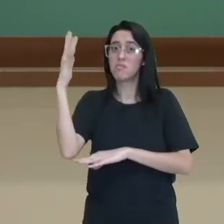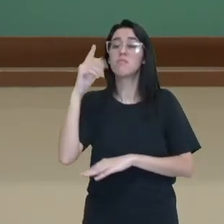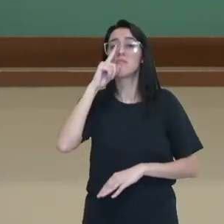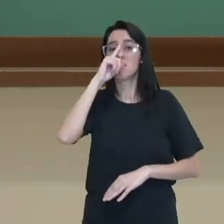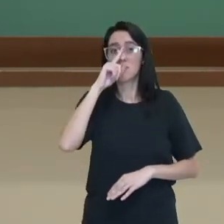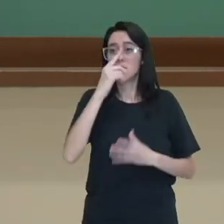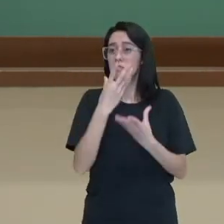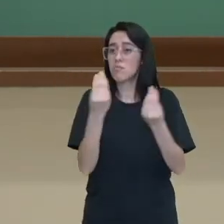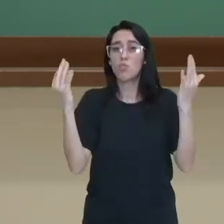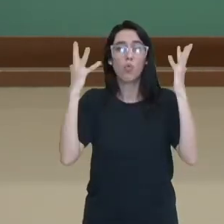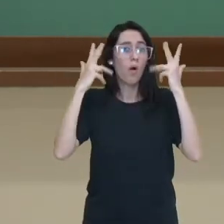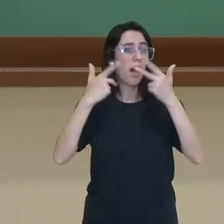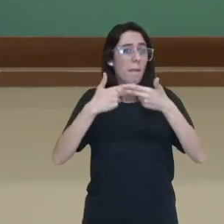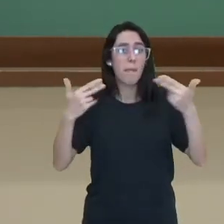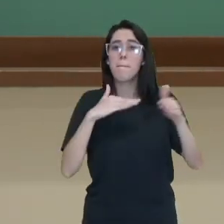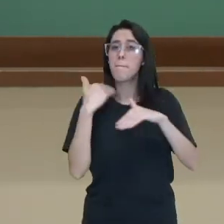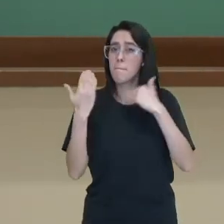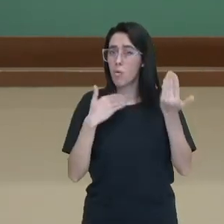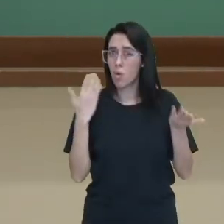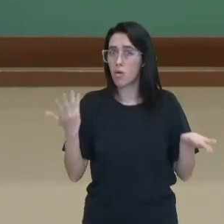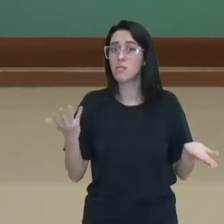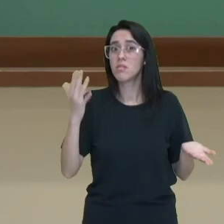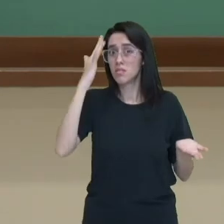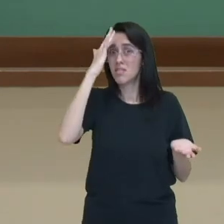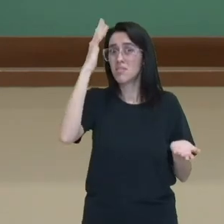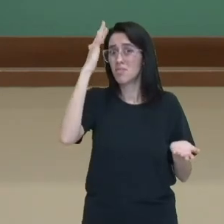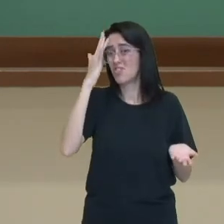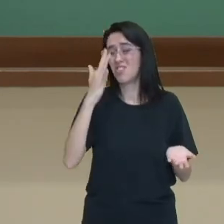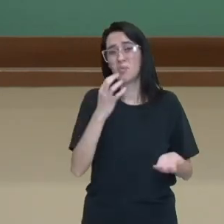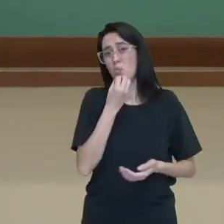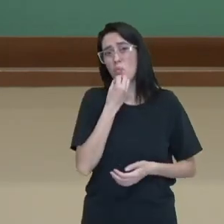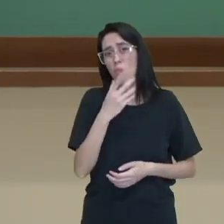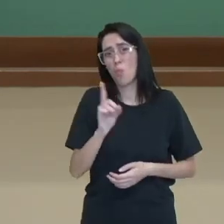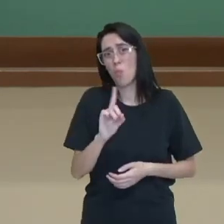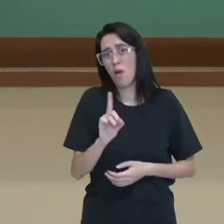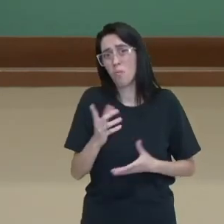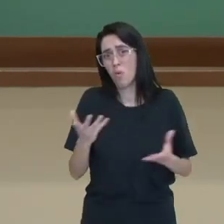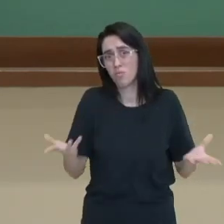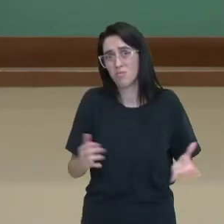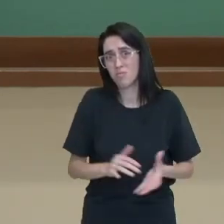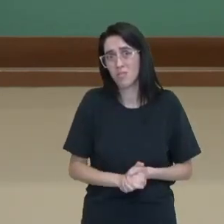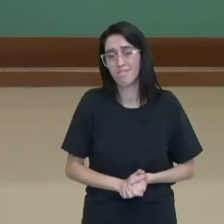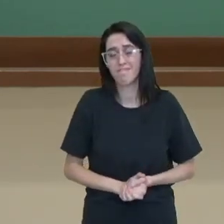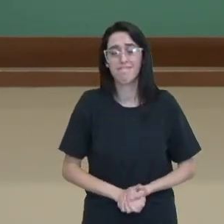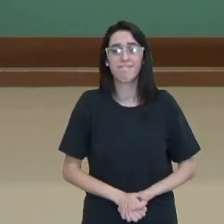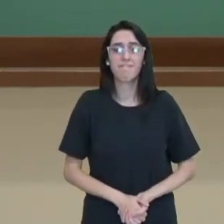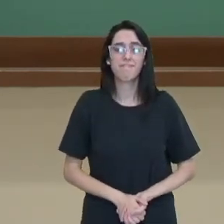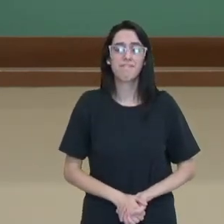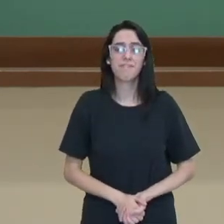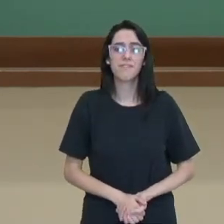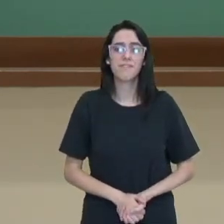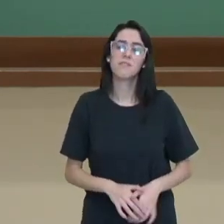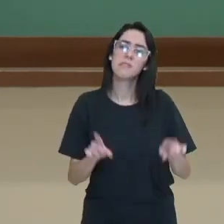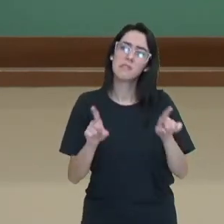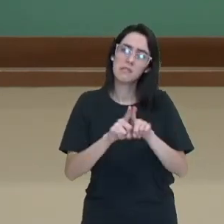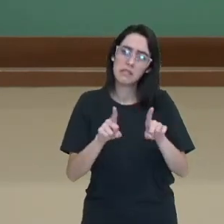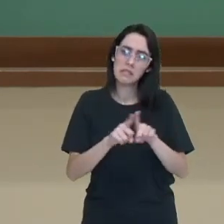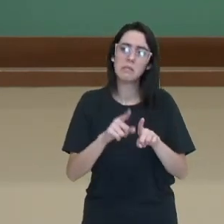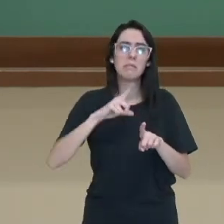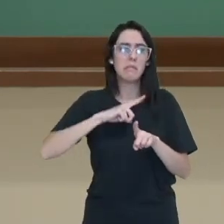várias espécies naquele lugar. Não seria uma boa ideia perder uma ilha como a Ilha do Mel. E obviamente